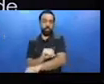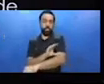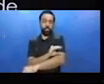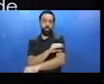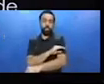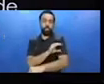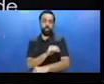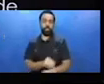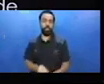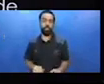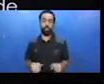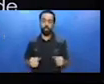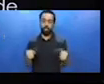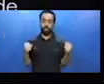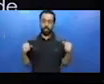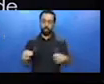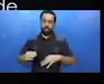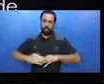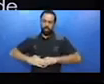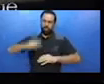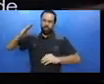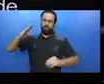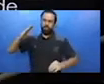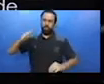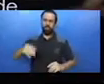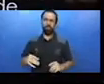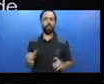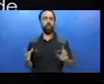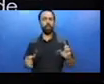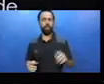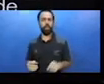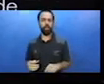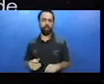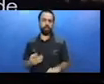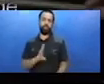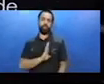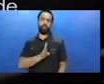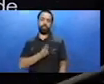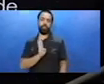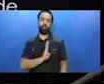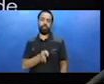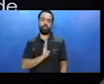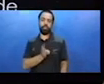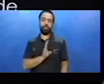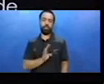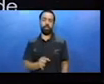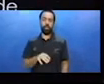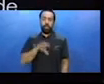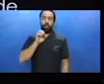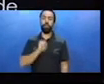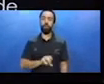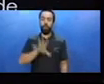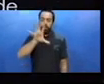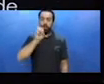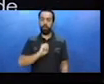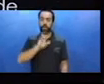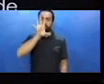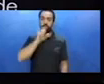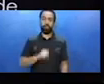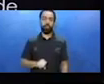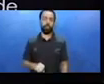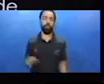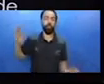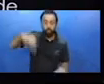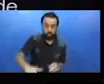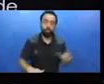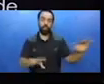uma força muscular muito grande para vencer a resistência da água. Resistência cardiorrespiratória, que é aquele fôlego para nadar, né? Então quanto mais você